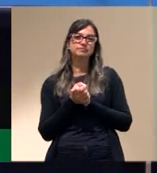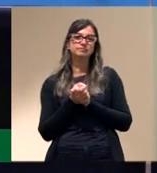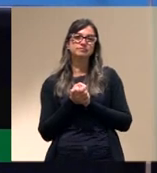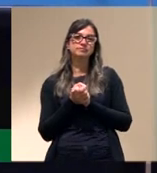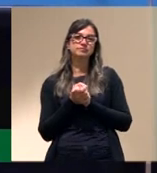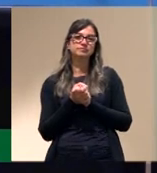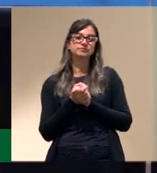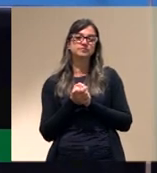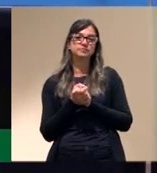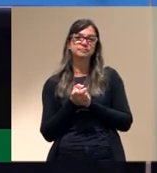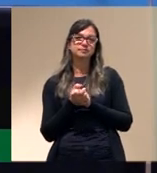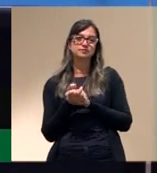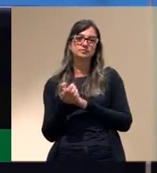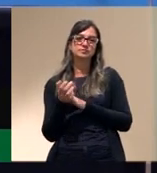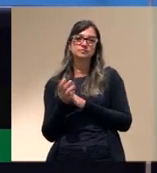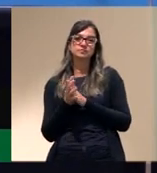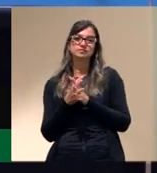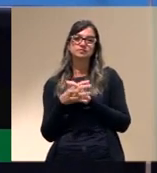questão